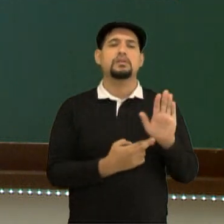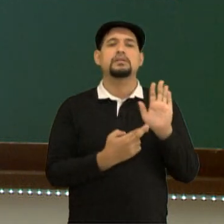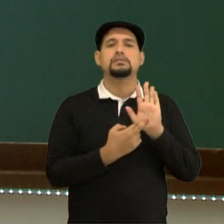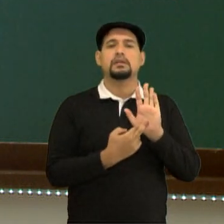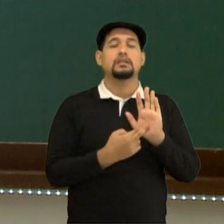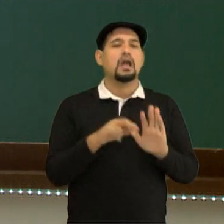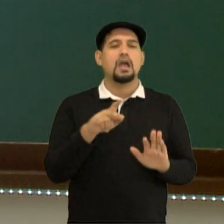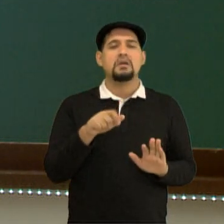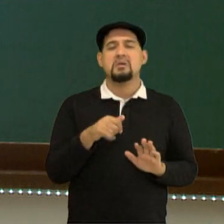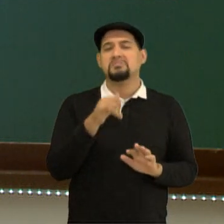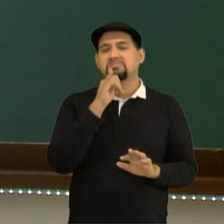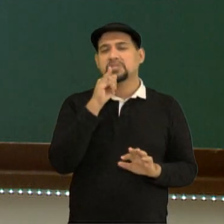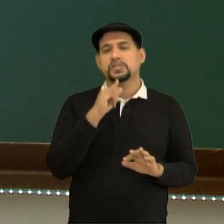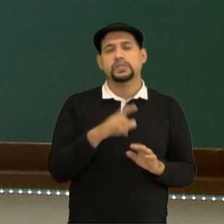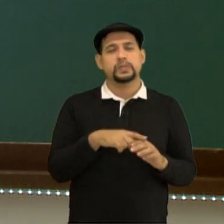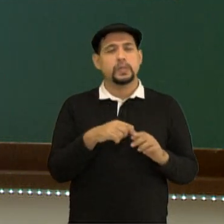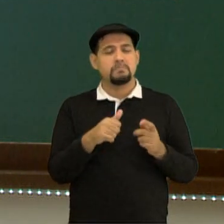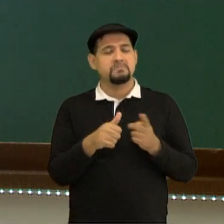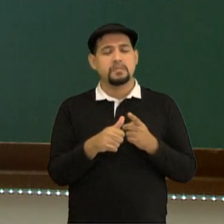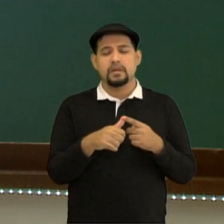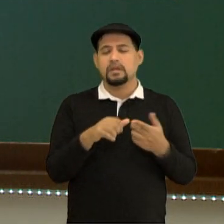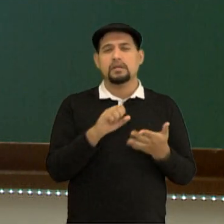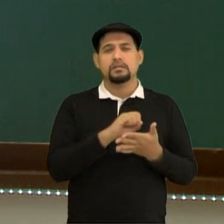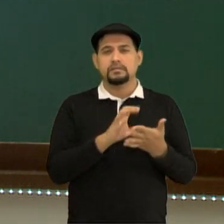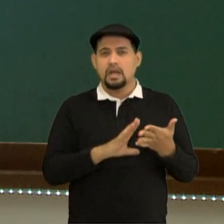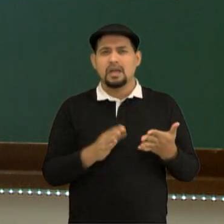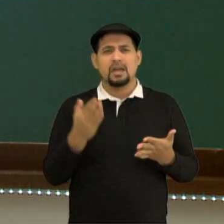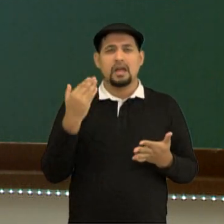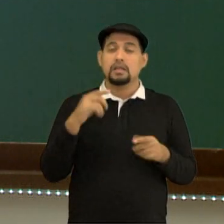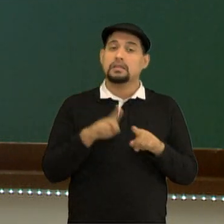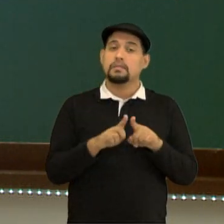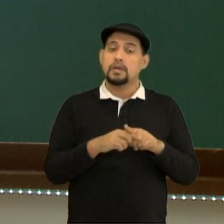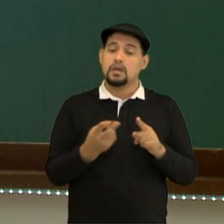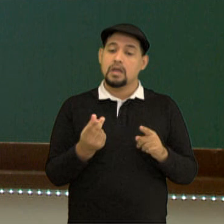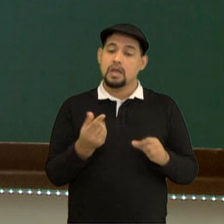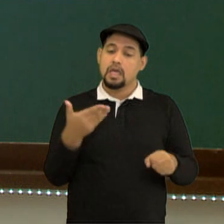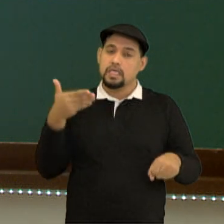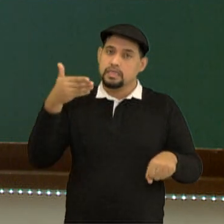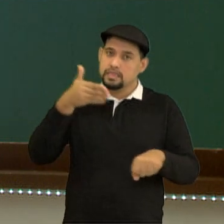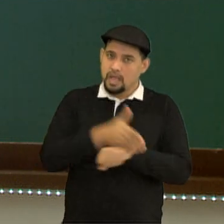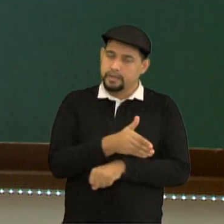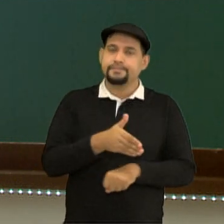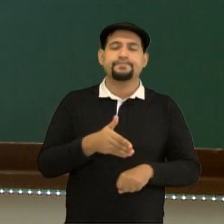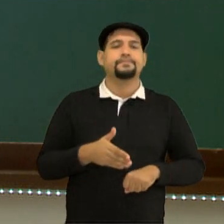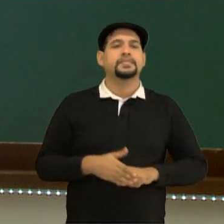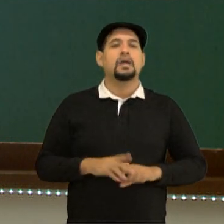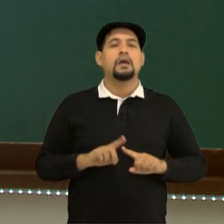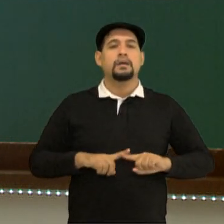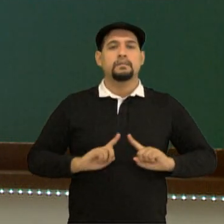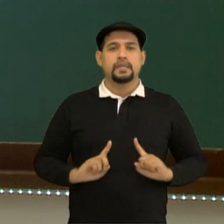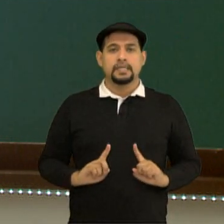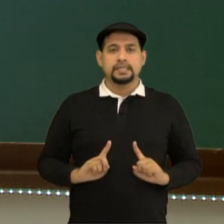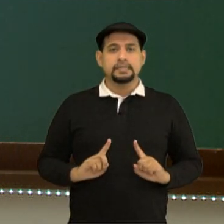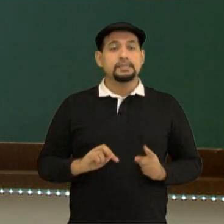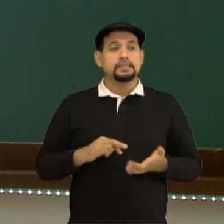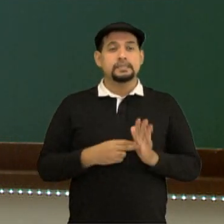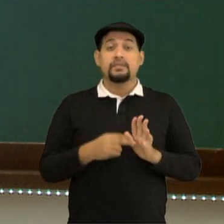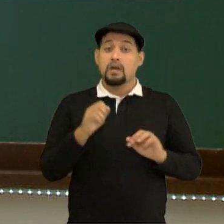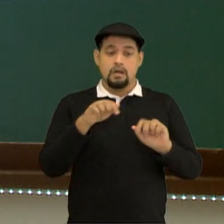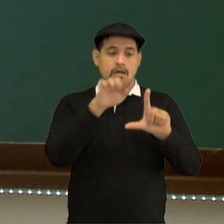uma função de primeiro grau, né? O capital inicial aqui, né? E nós vamos ter uma